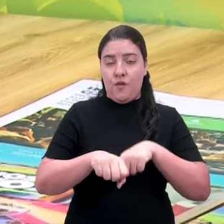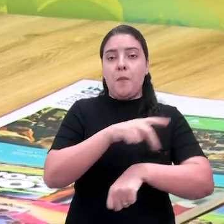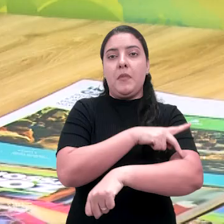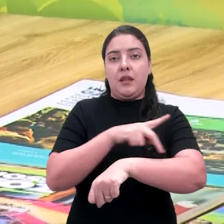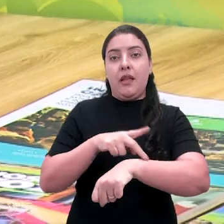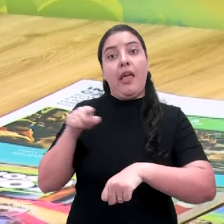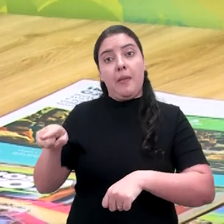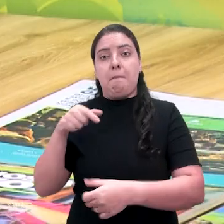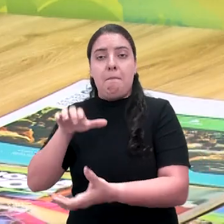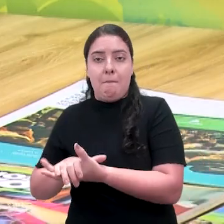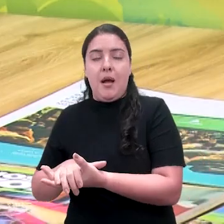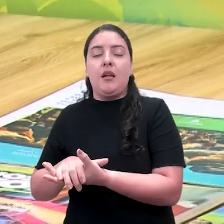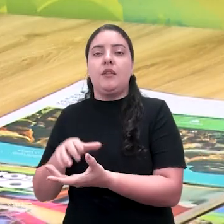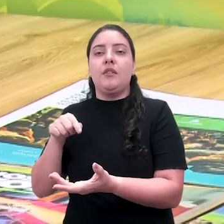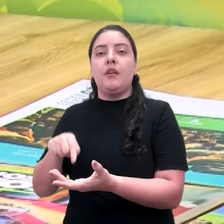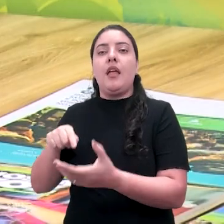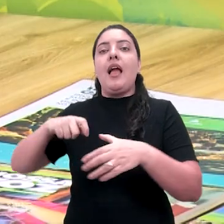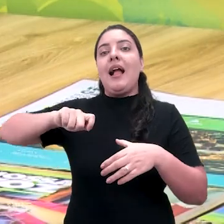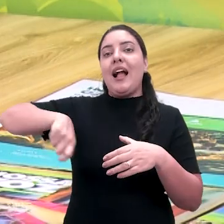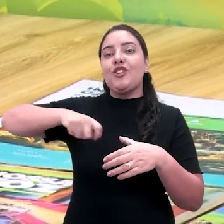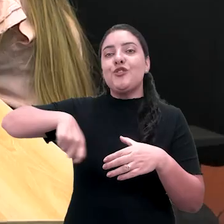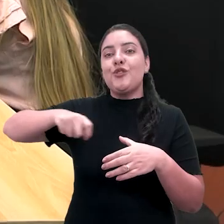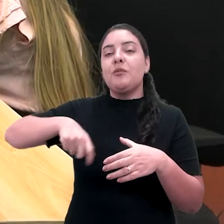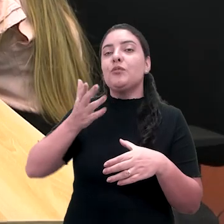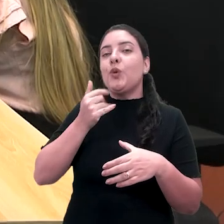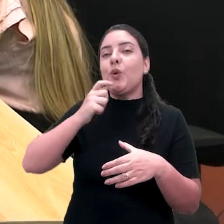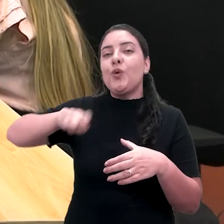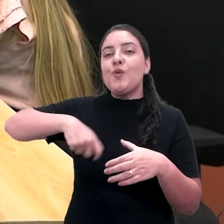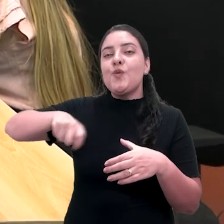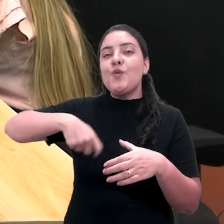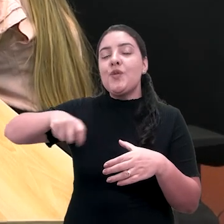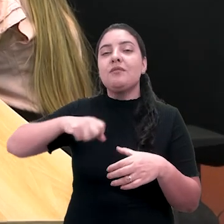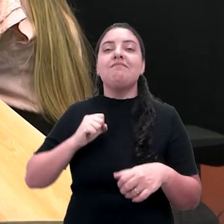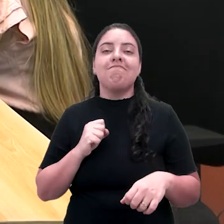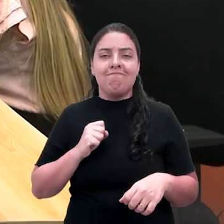pedagogia, ele em gastronomia. Como bem,